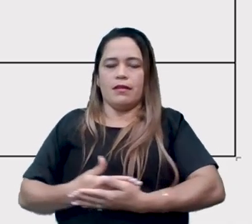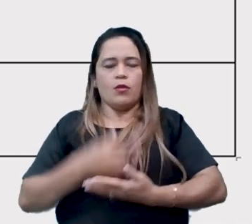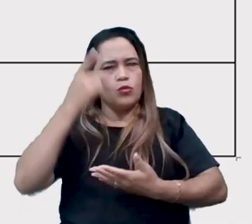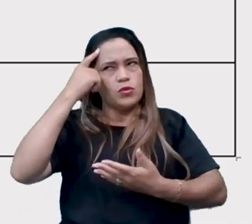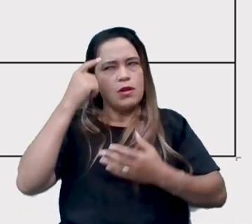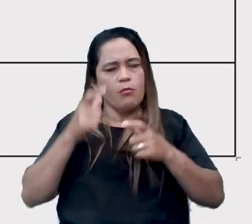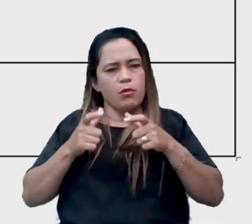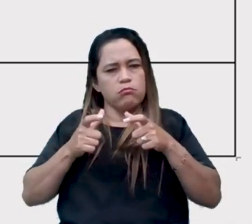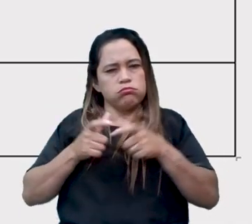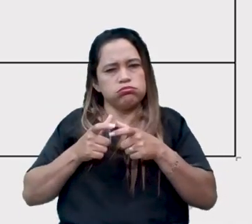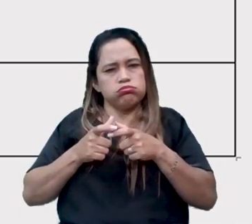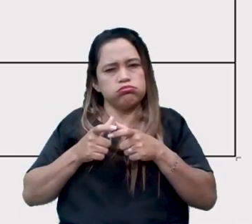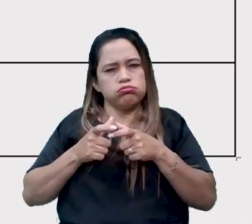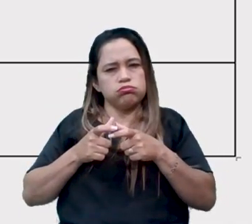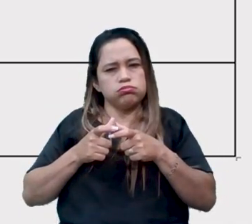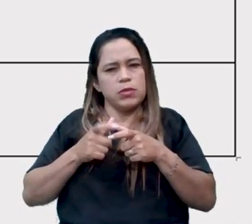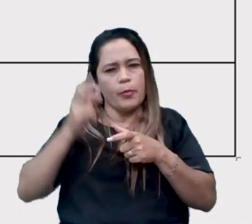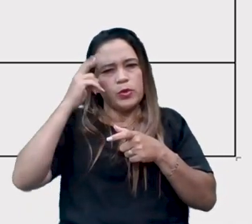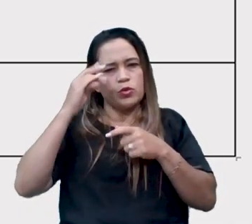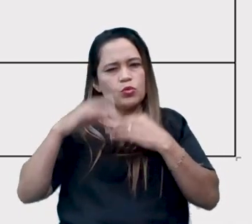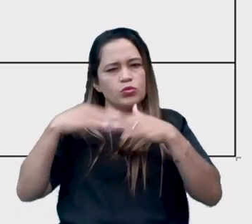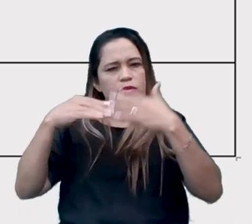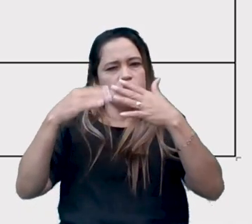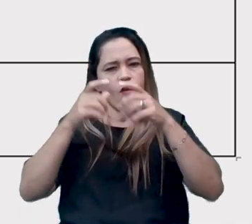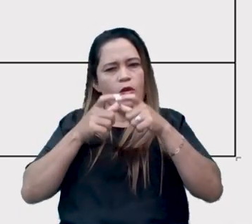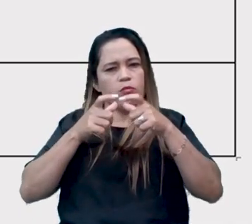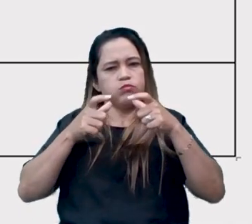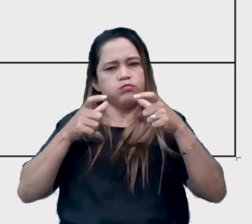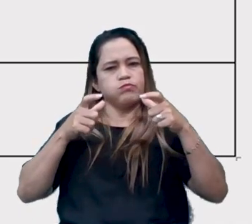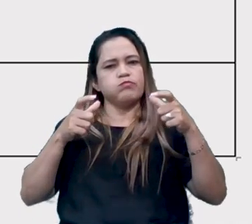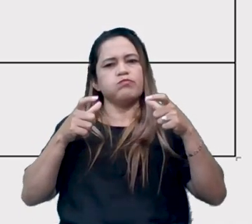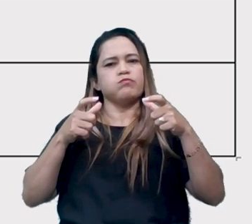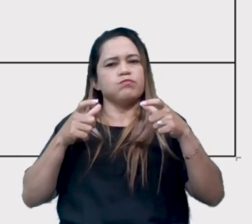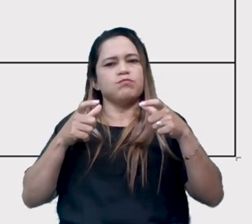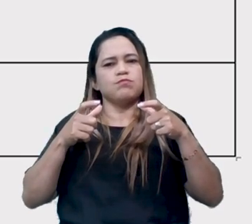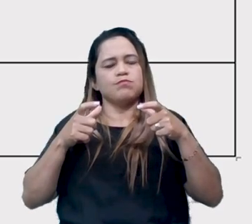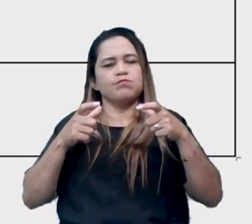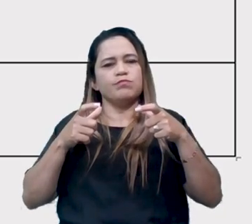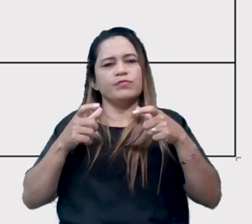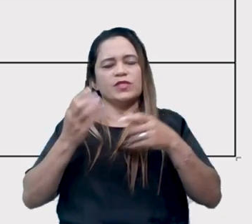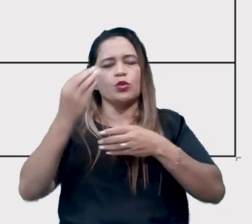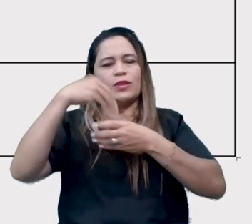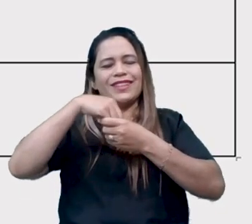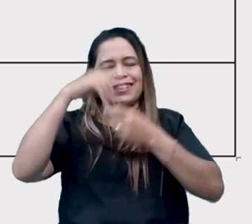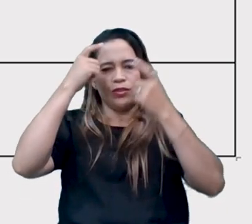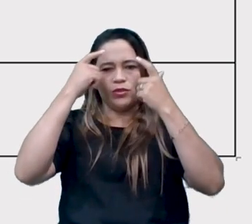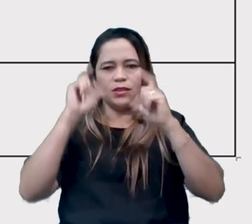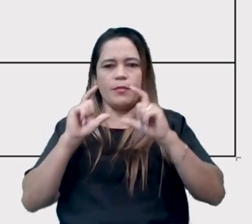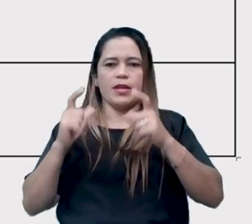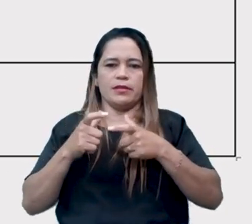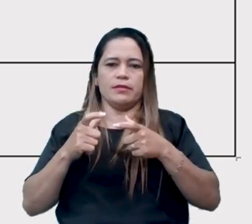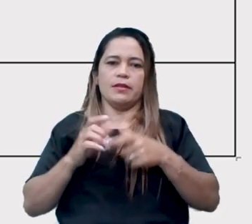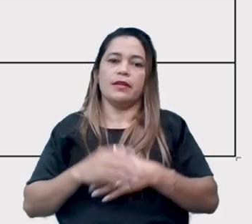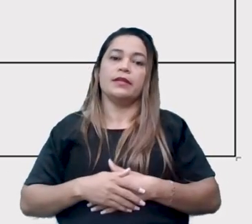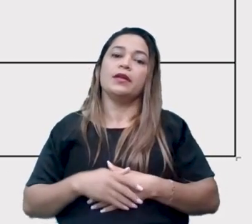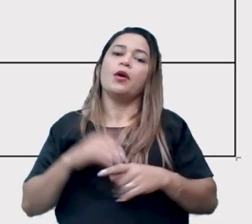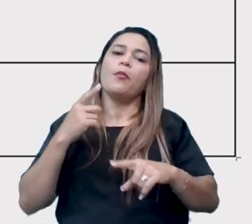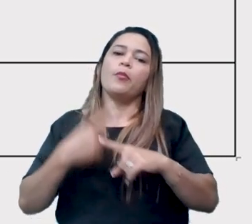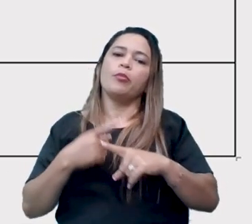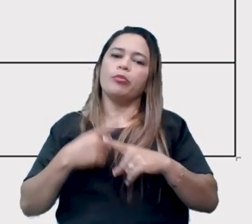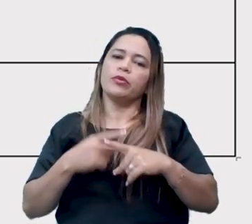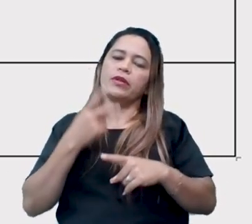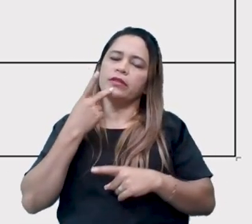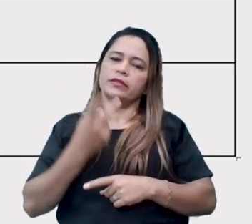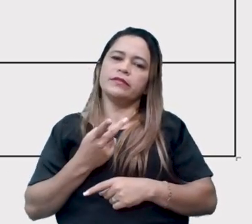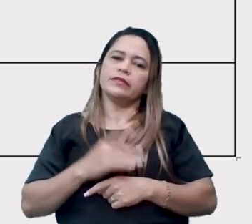forma direito. A pessoa não desenvolve a formação do encéfalo, que é tudo aquilo que está dentro da nossa cabecinha, tá bom? E por que a gente fala sobre